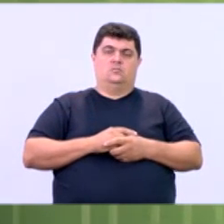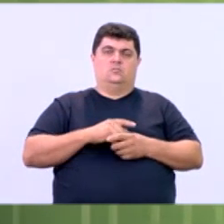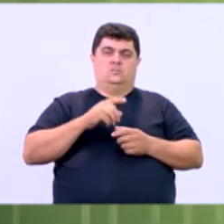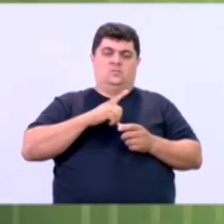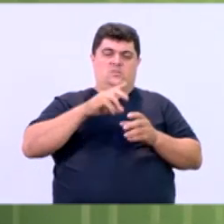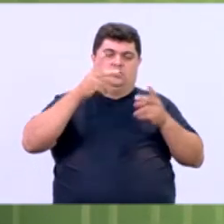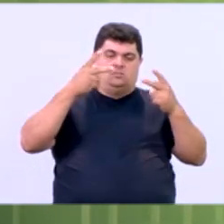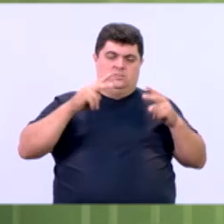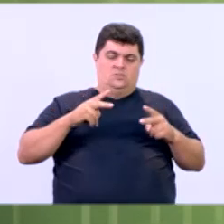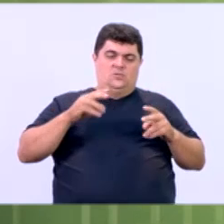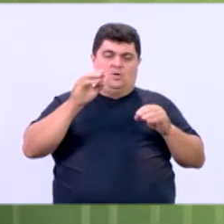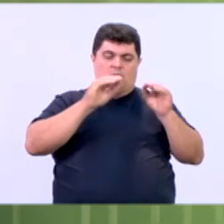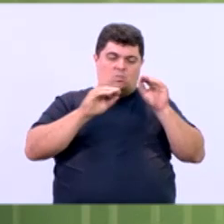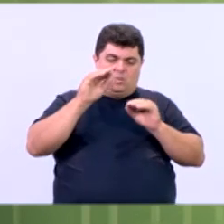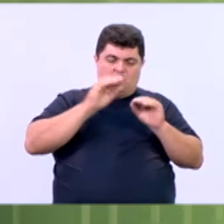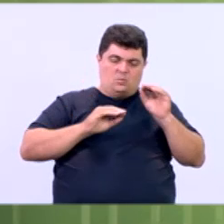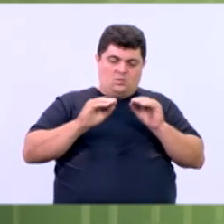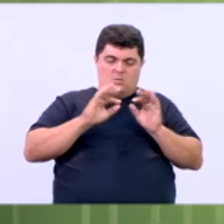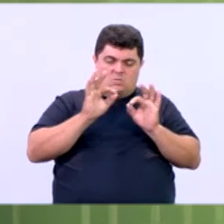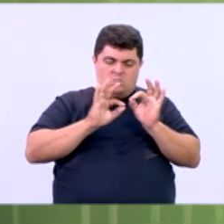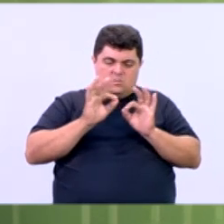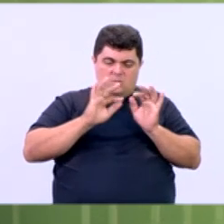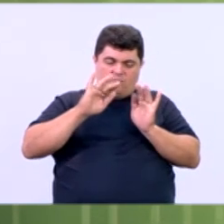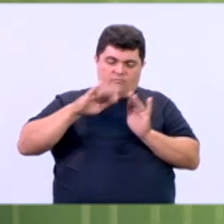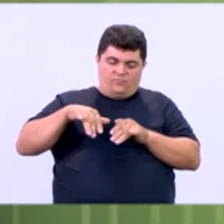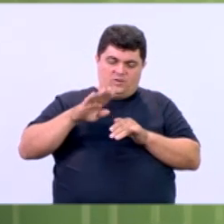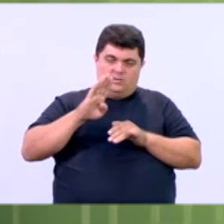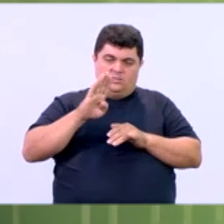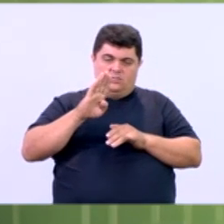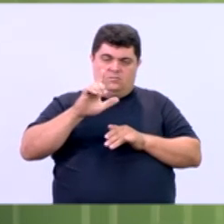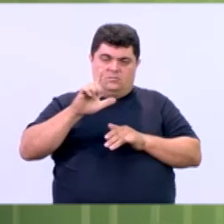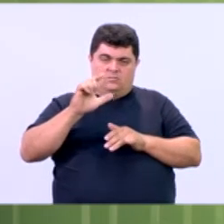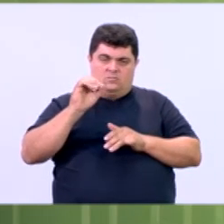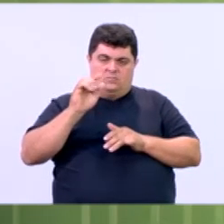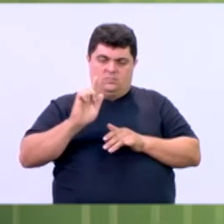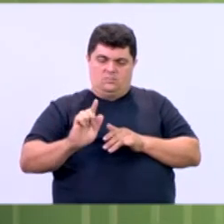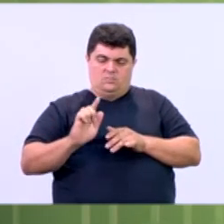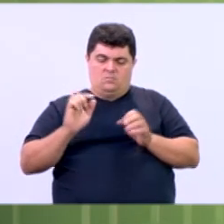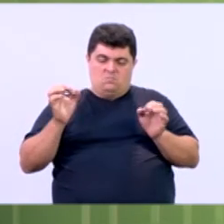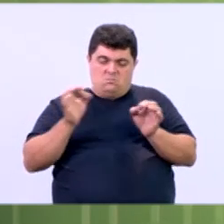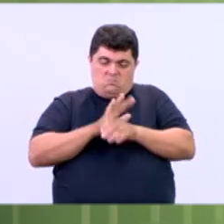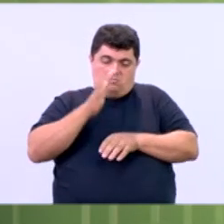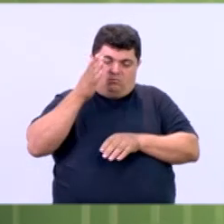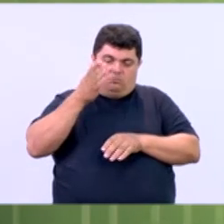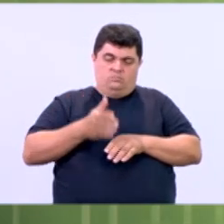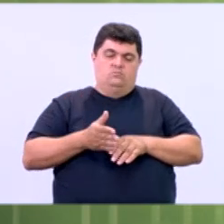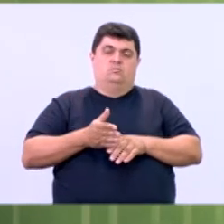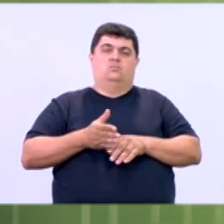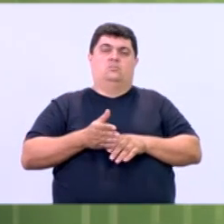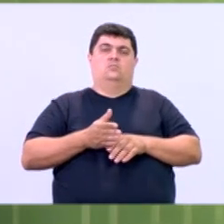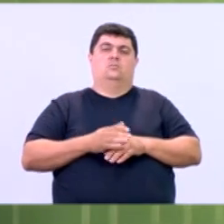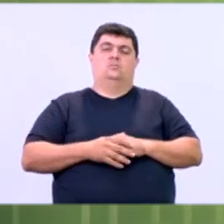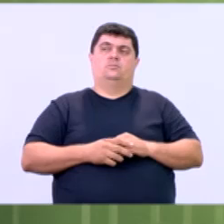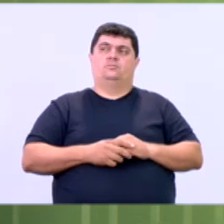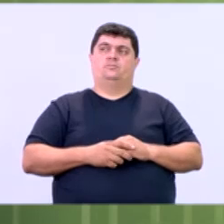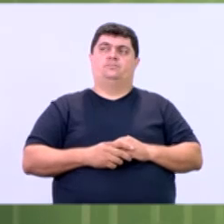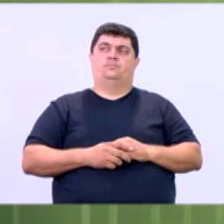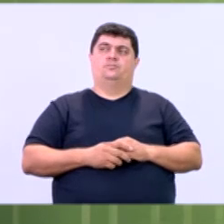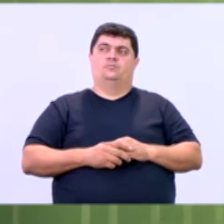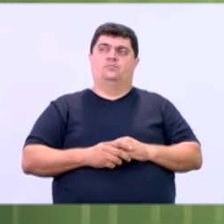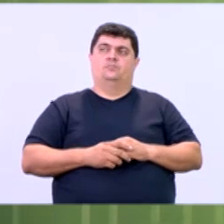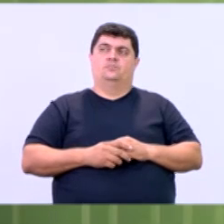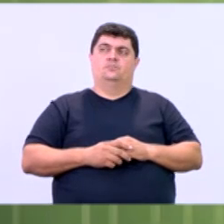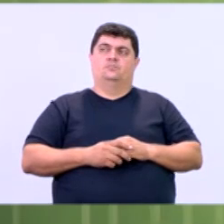a tag HTML, alterar o CSS ou JavaScript para fazer o que está pedido. Você